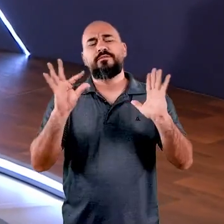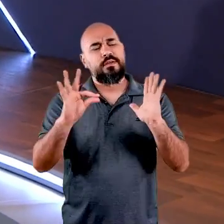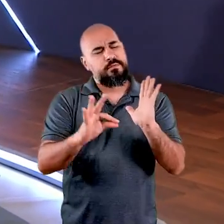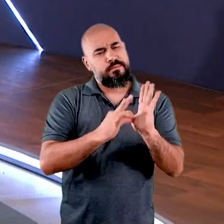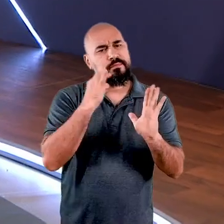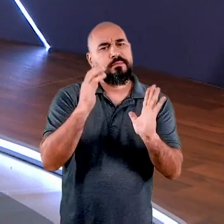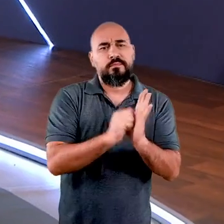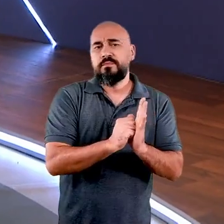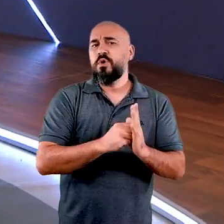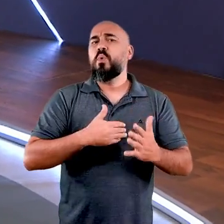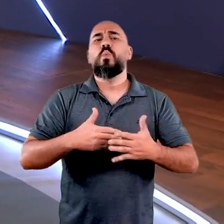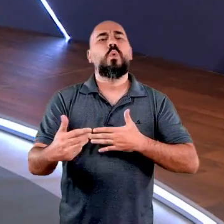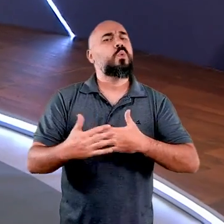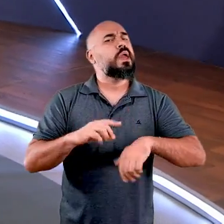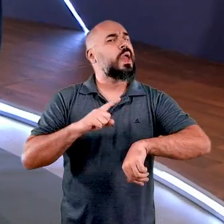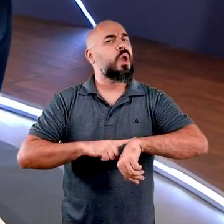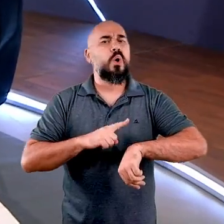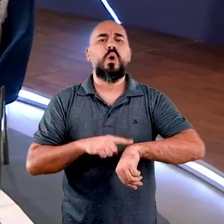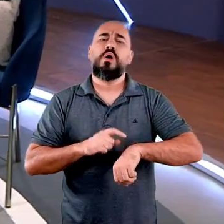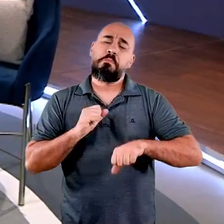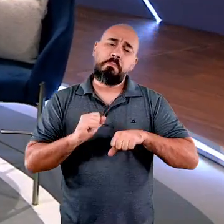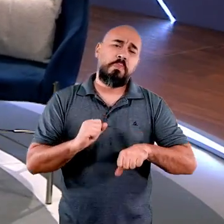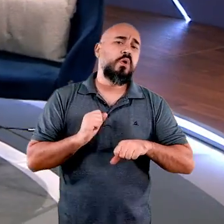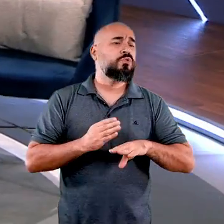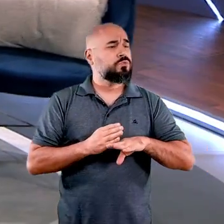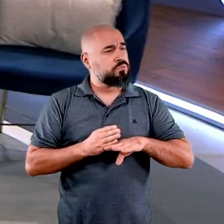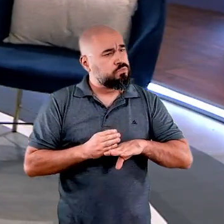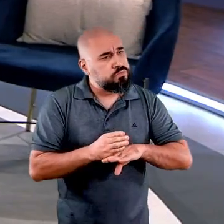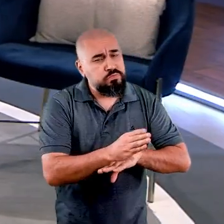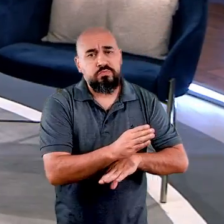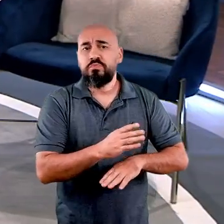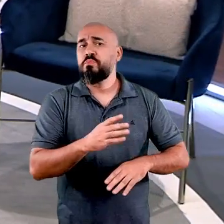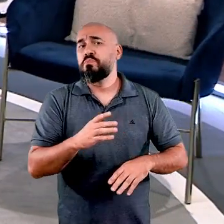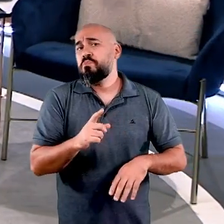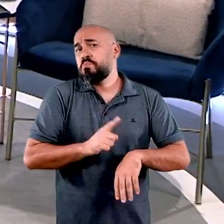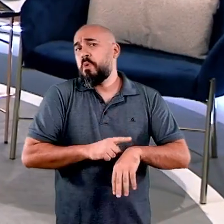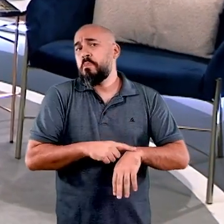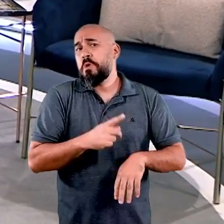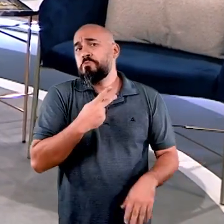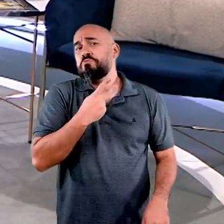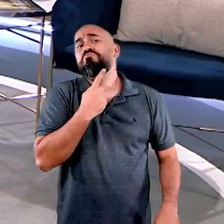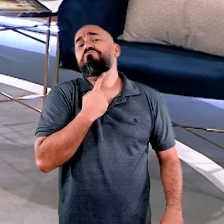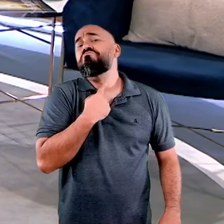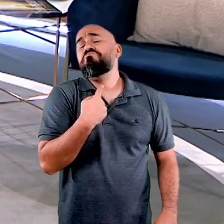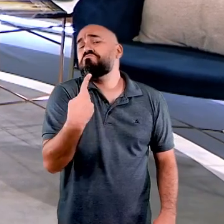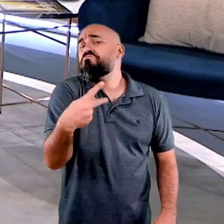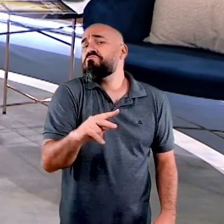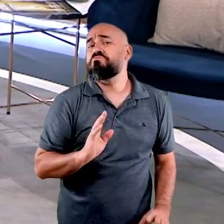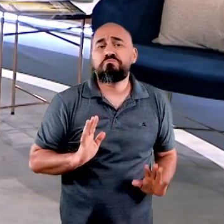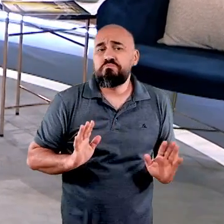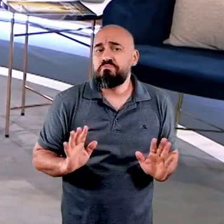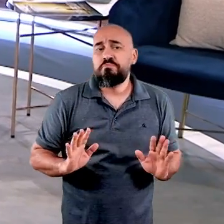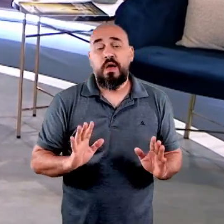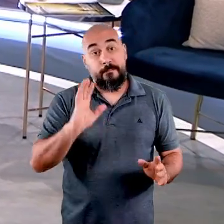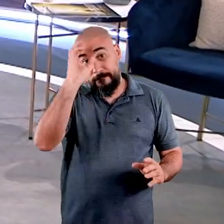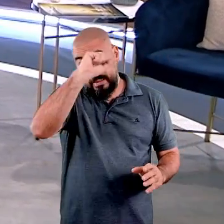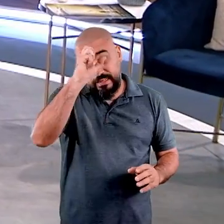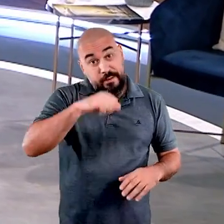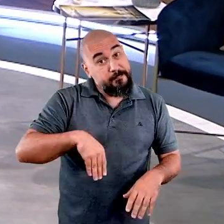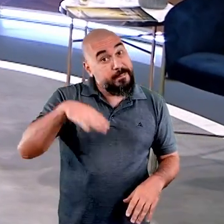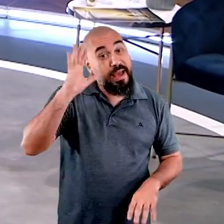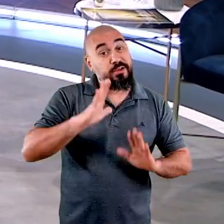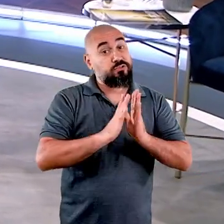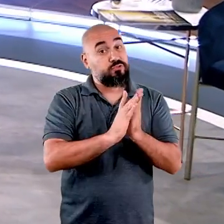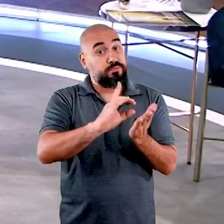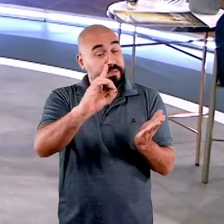abertas. Então, você pode entrar na classe bíblica, na nossa escola bíblica, no momento que você quiser e aprender mais sobre a palavra de Deus. Eu te